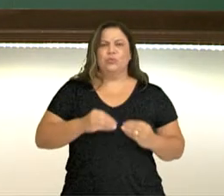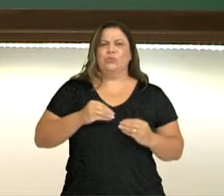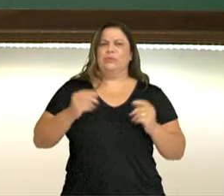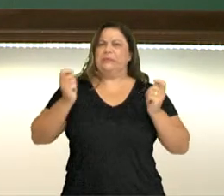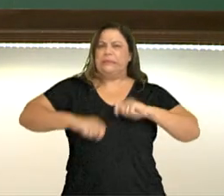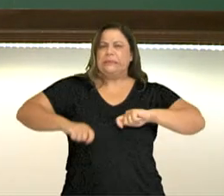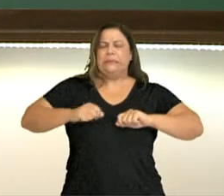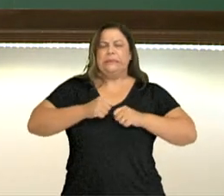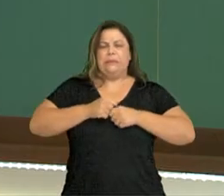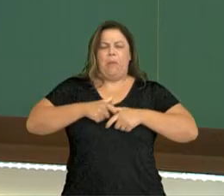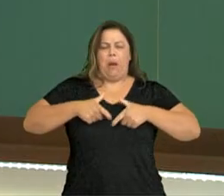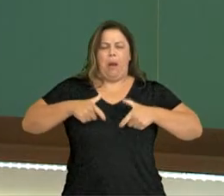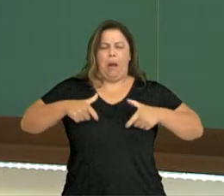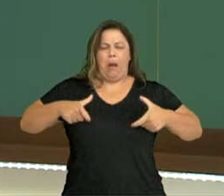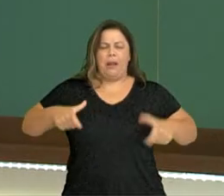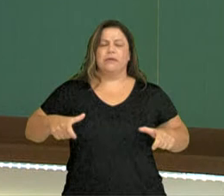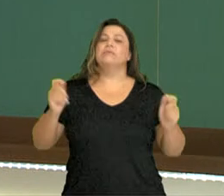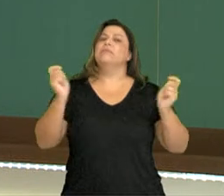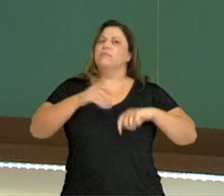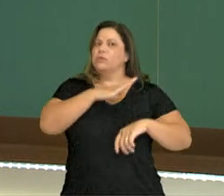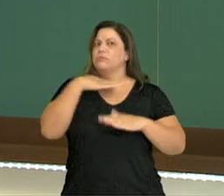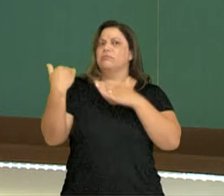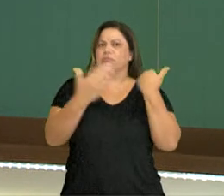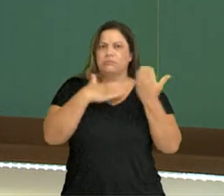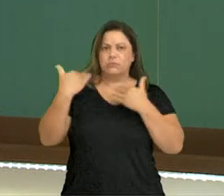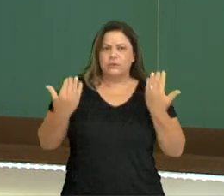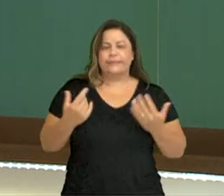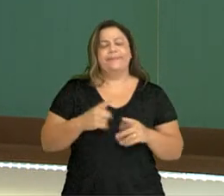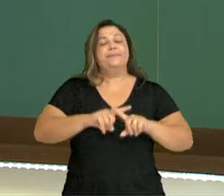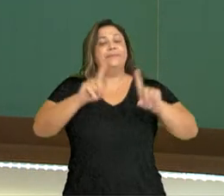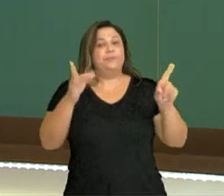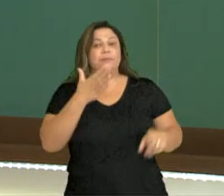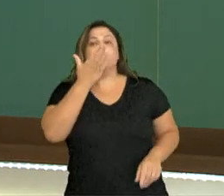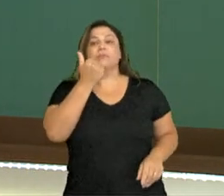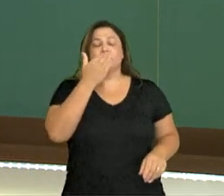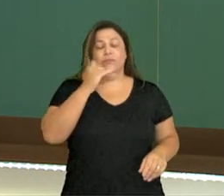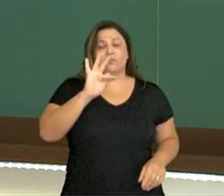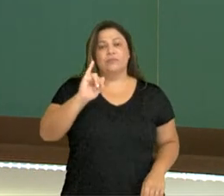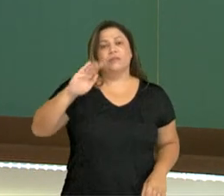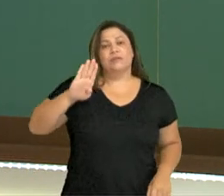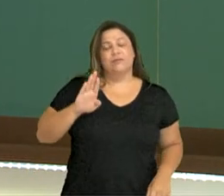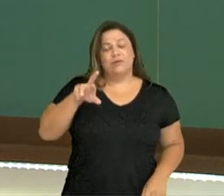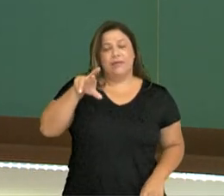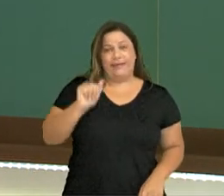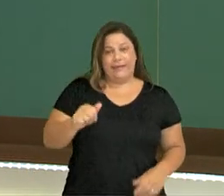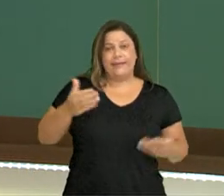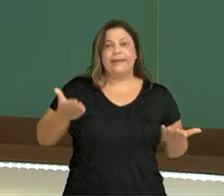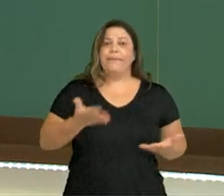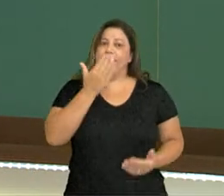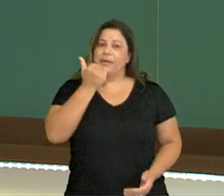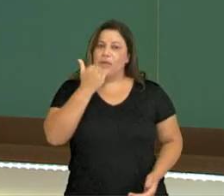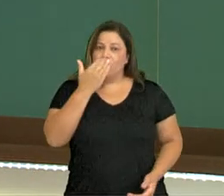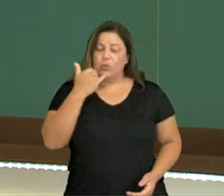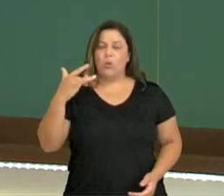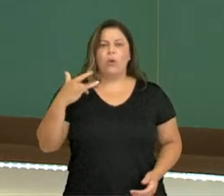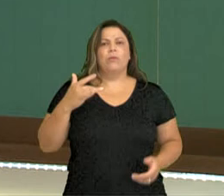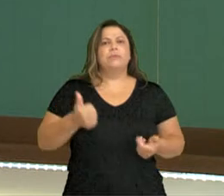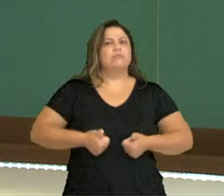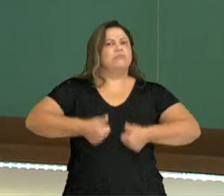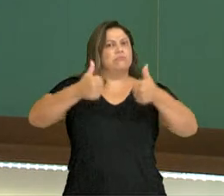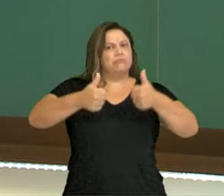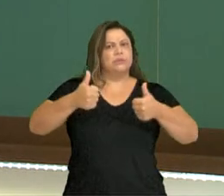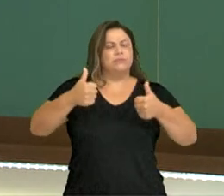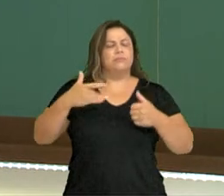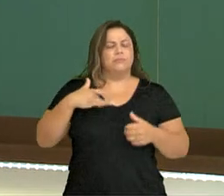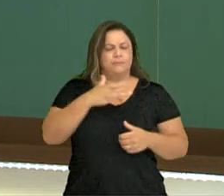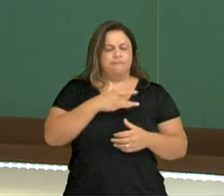óbito. As fibras, né, quando a gente se alimenta dessas fibras, alimenta a microbiota intestinal, elas acabam reduzindo a